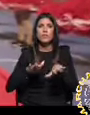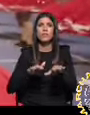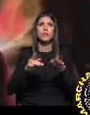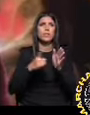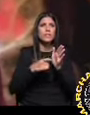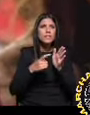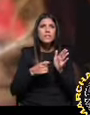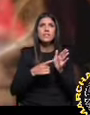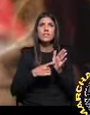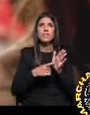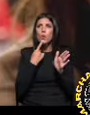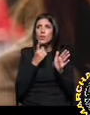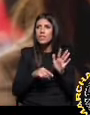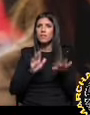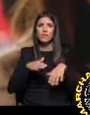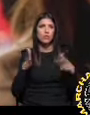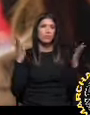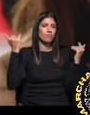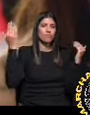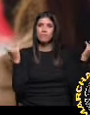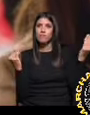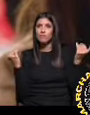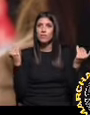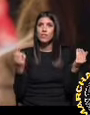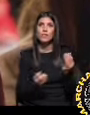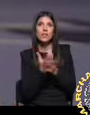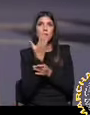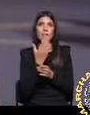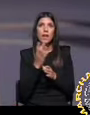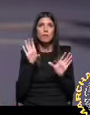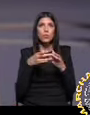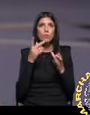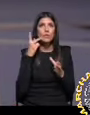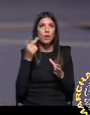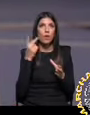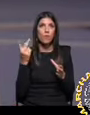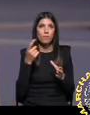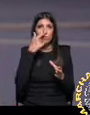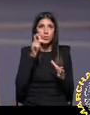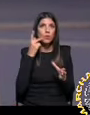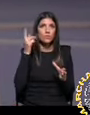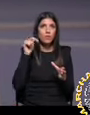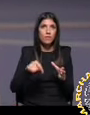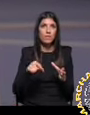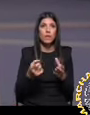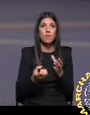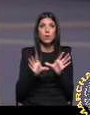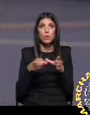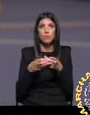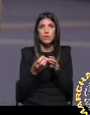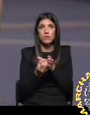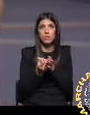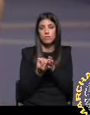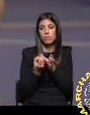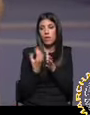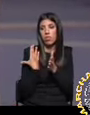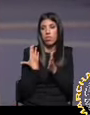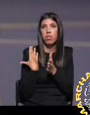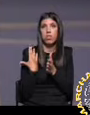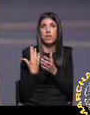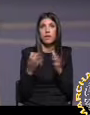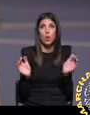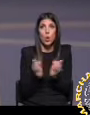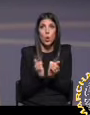muito voltar a ter marcha, e daí temos criado a Comissão de Moradores. Esta comissão, como ainda é muito recente, é muito pequenina, e